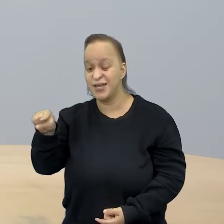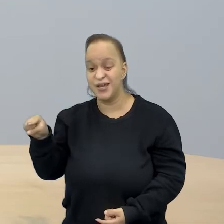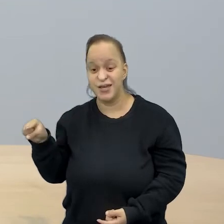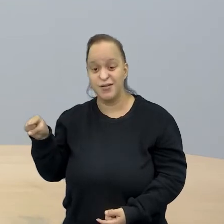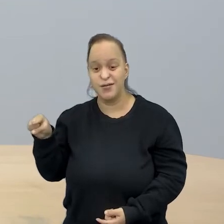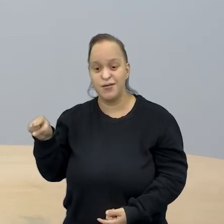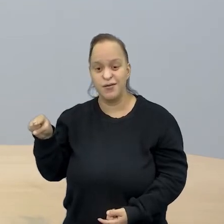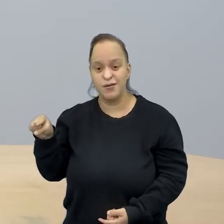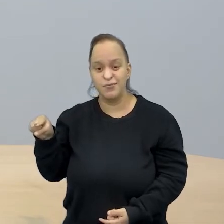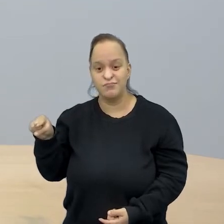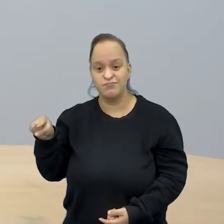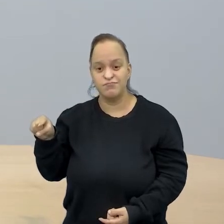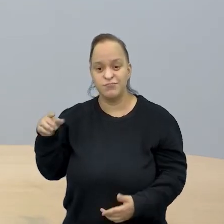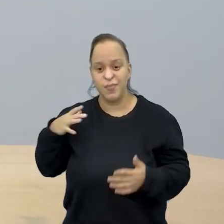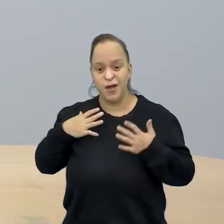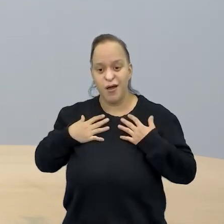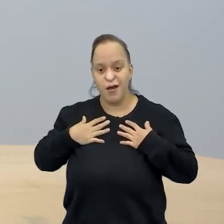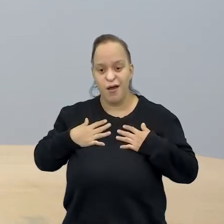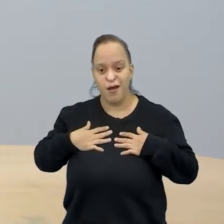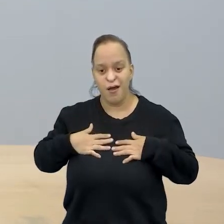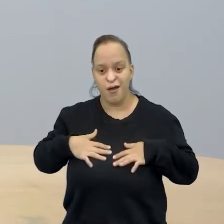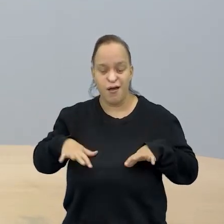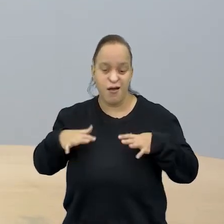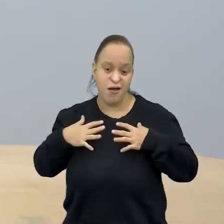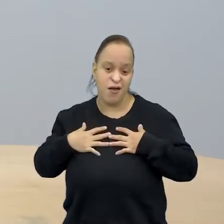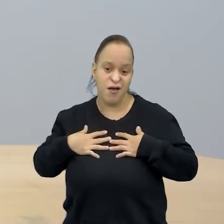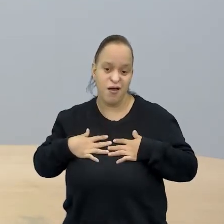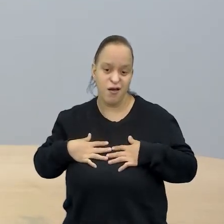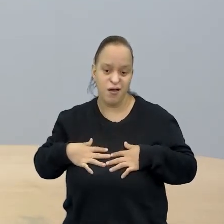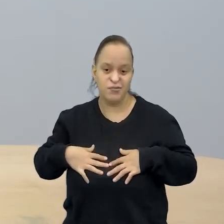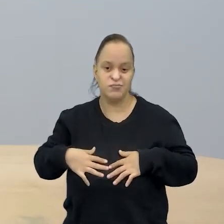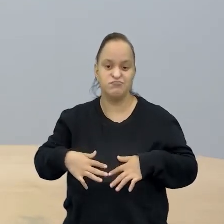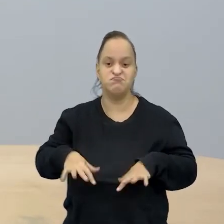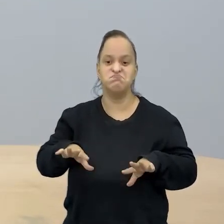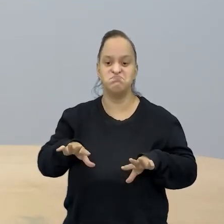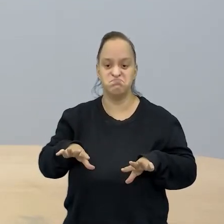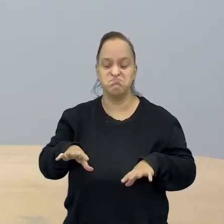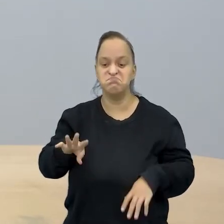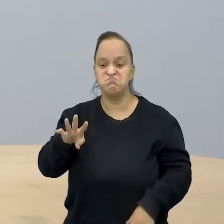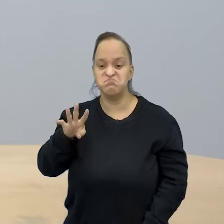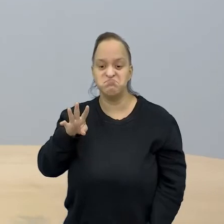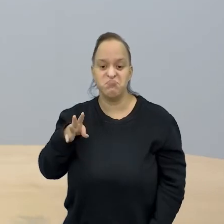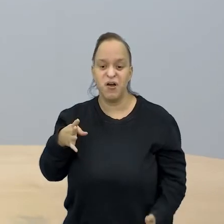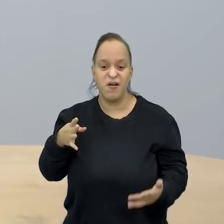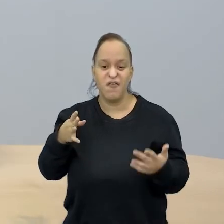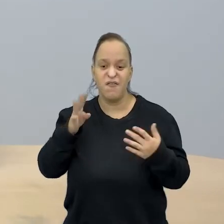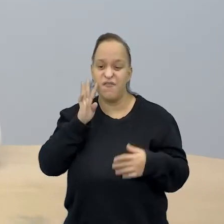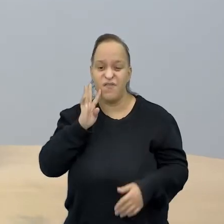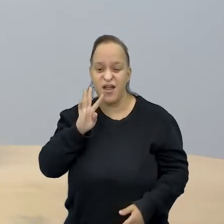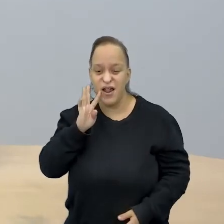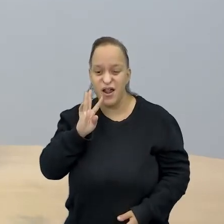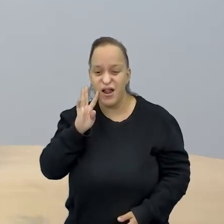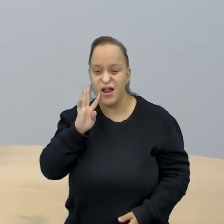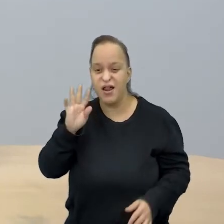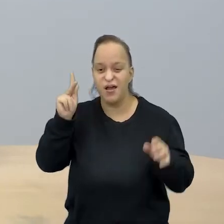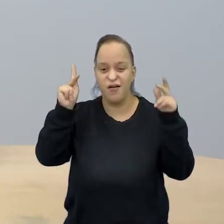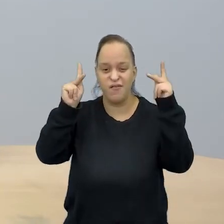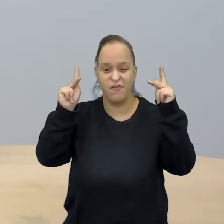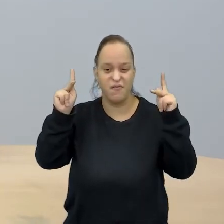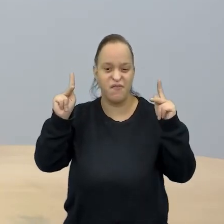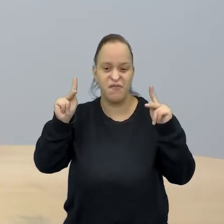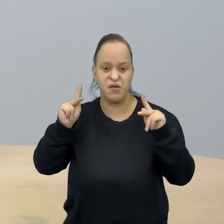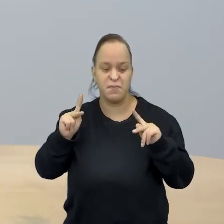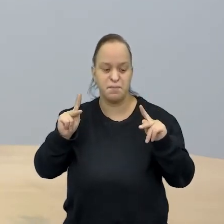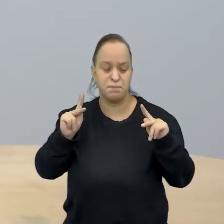docilização dos corpos daqueles prisioneiros, daqueles detentos. Não se trata exatamente da privação